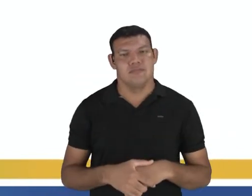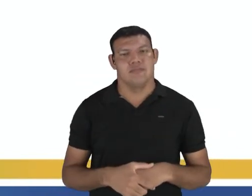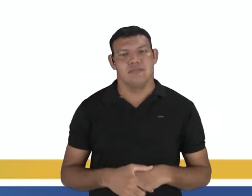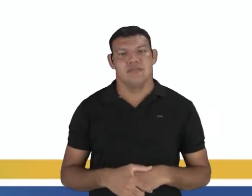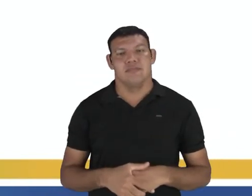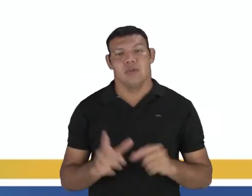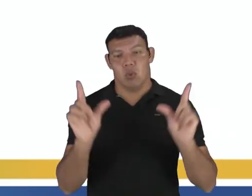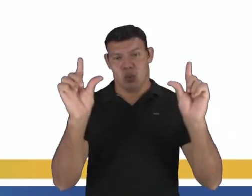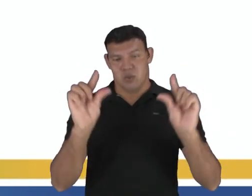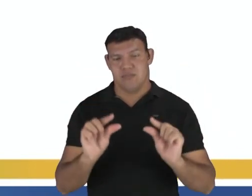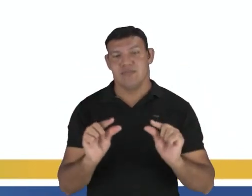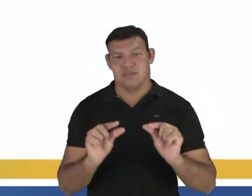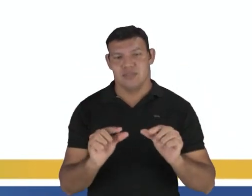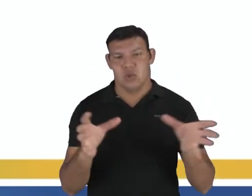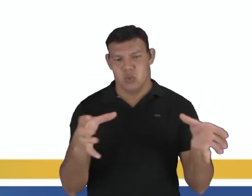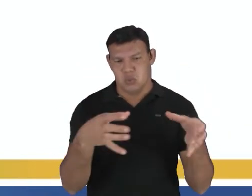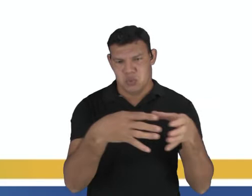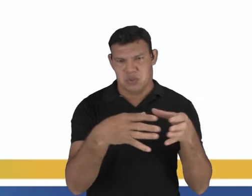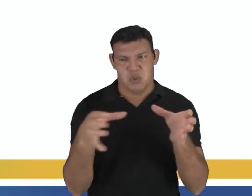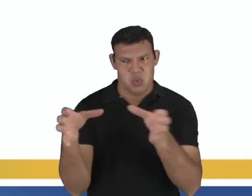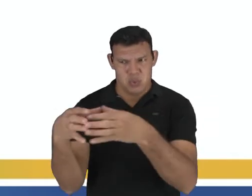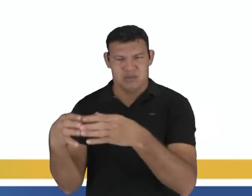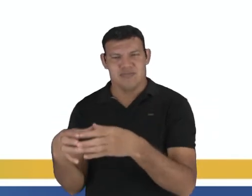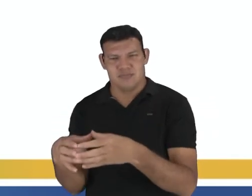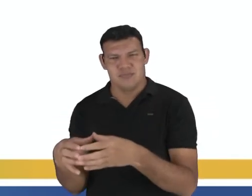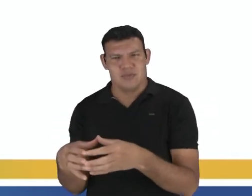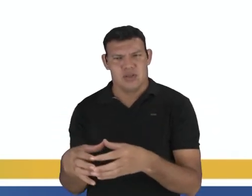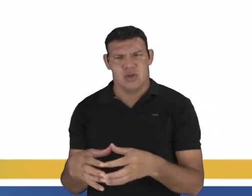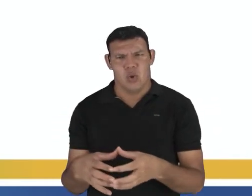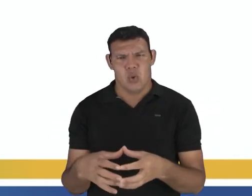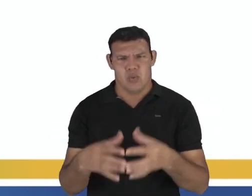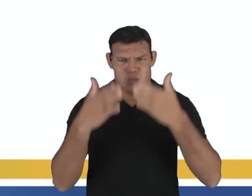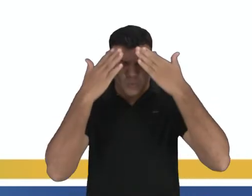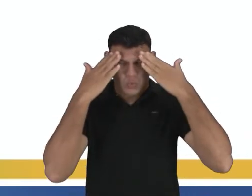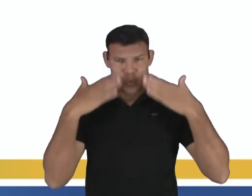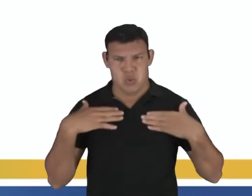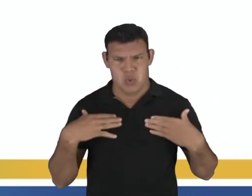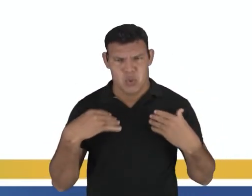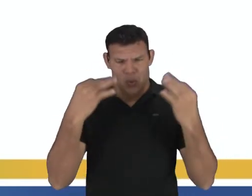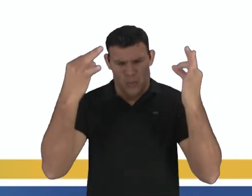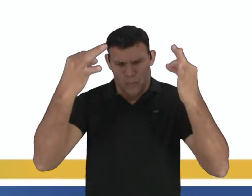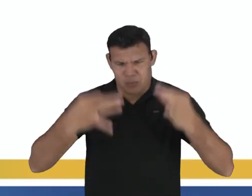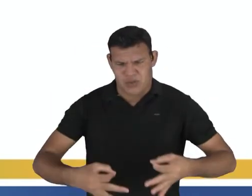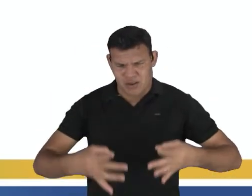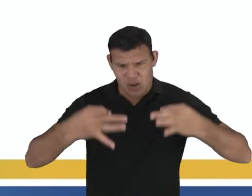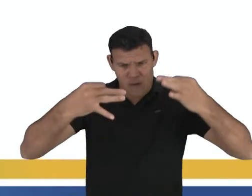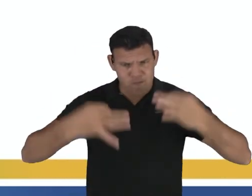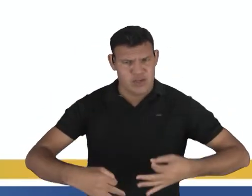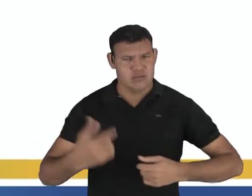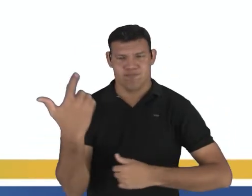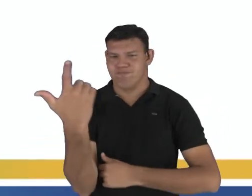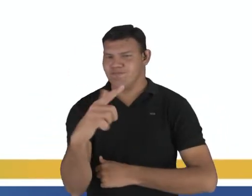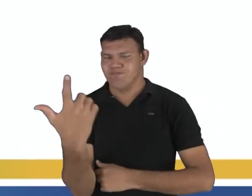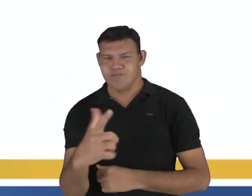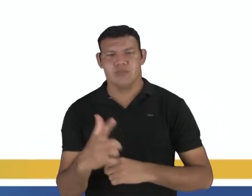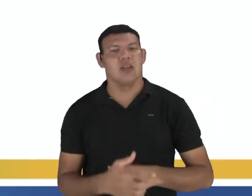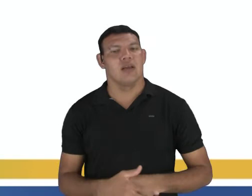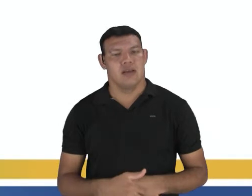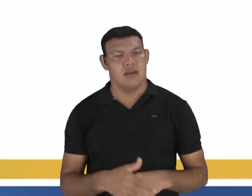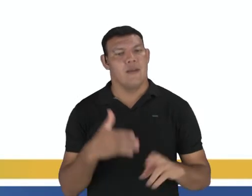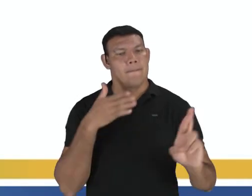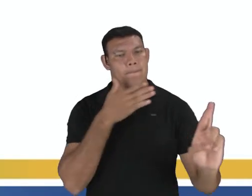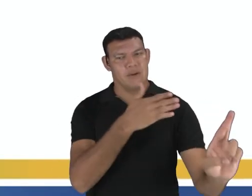experimental, menos estratificado. Não existe um corpo ideal, e sim um corpo multicultural que